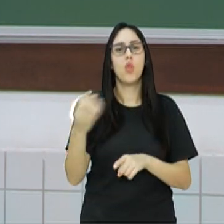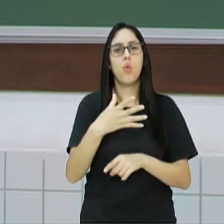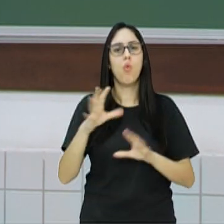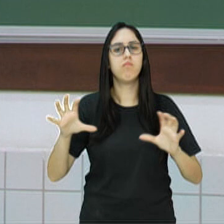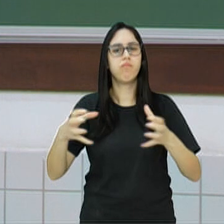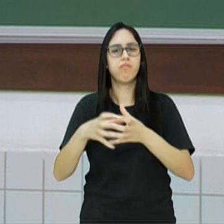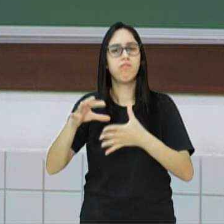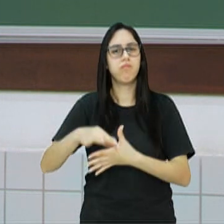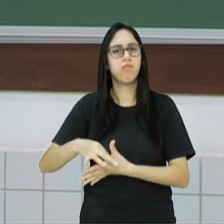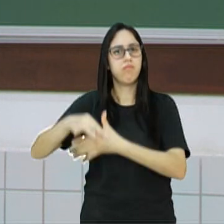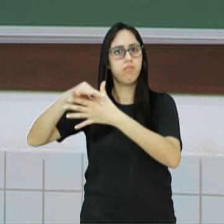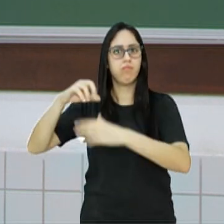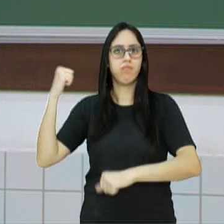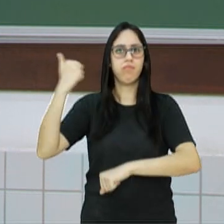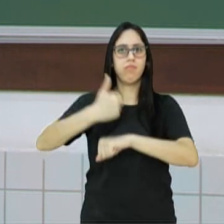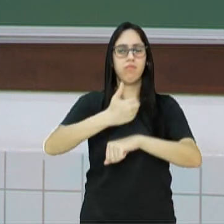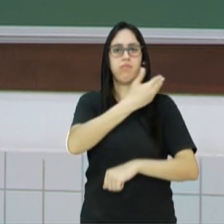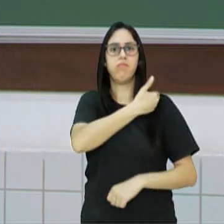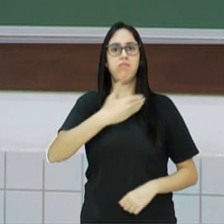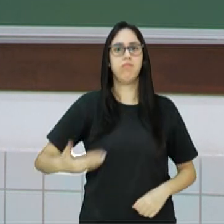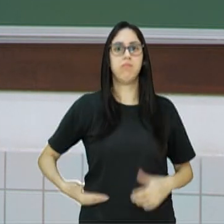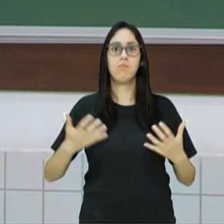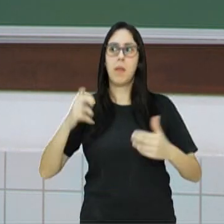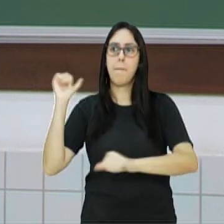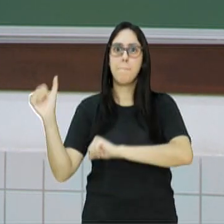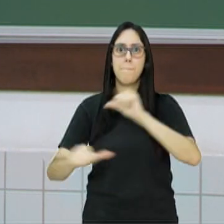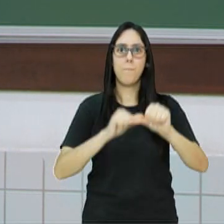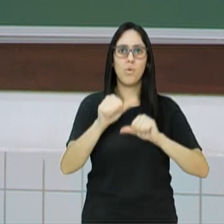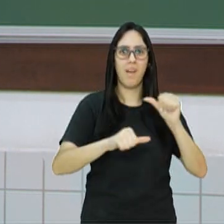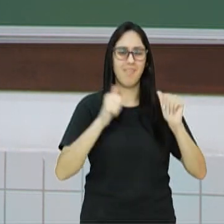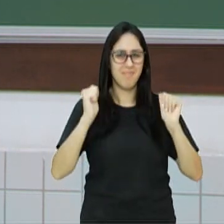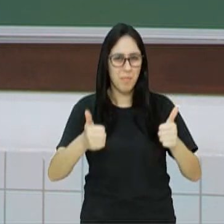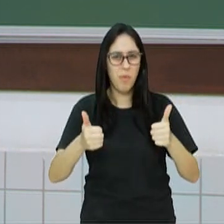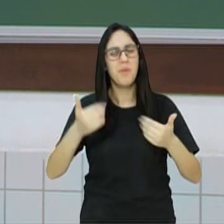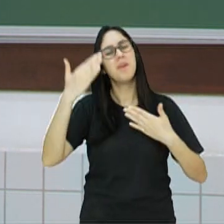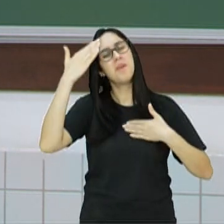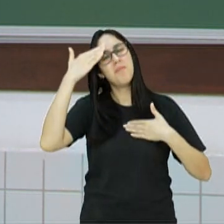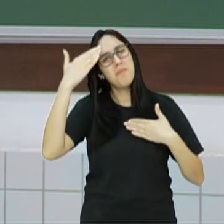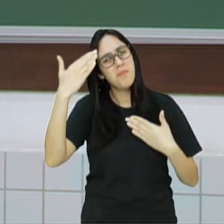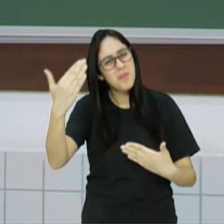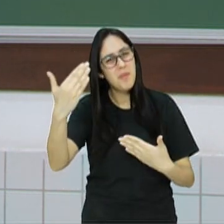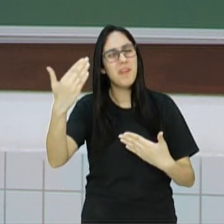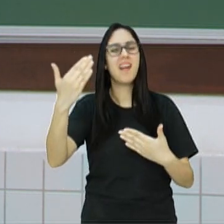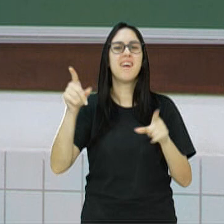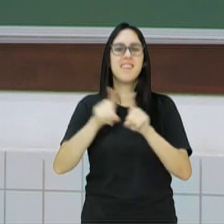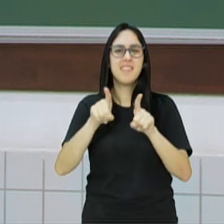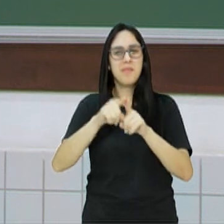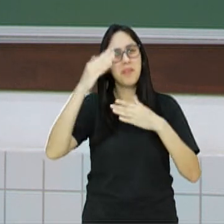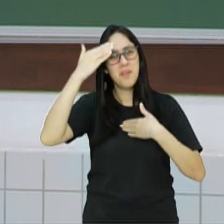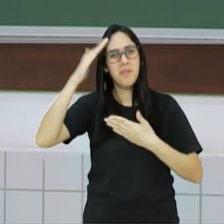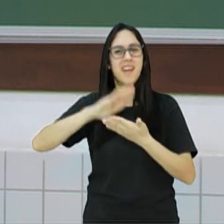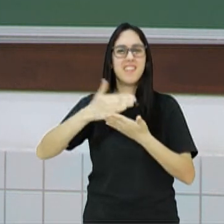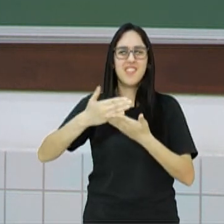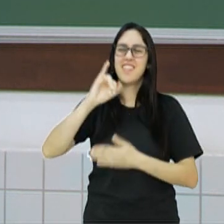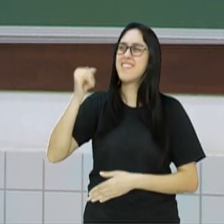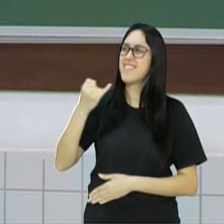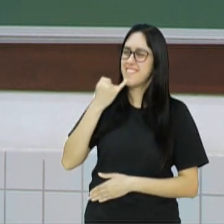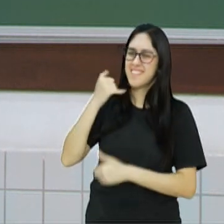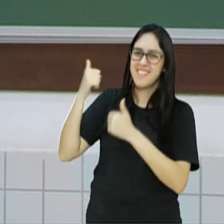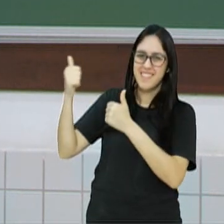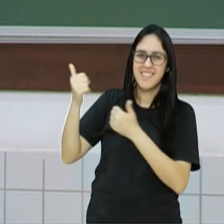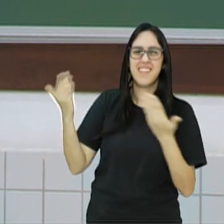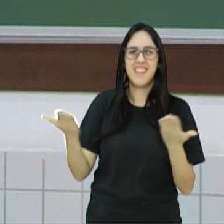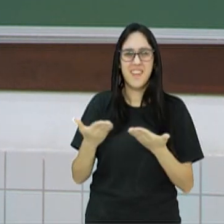lideranças com Gorbachev ao poder e propondo mudanças, tá bom? Muito obrigado, agradeço a Jéssica, intérprete aqui da nossa aula de